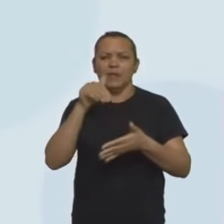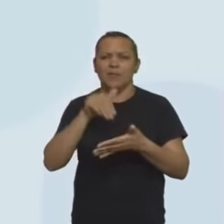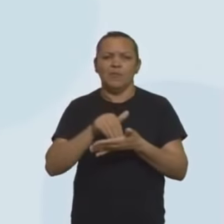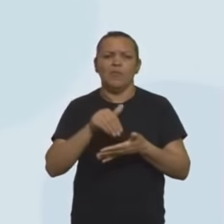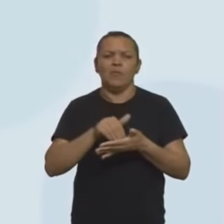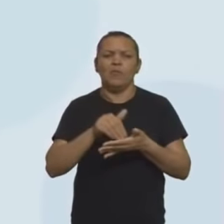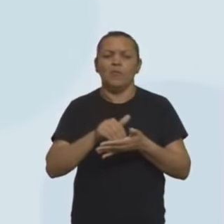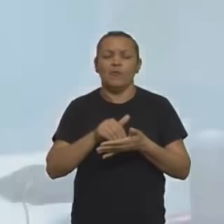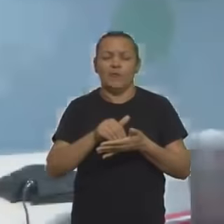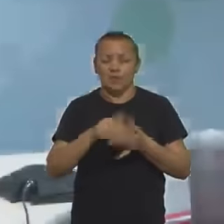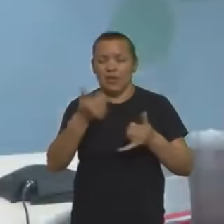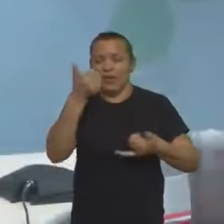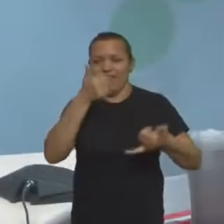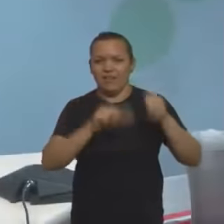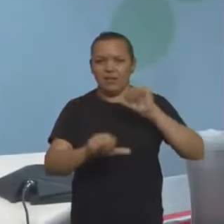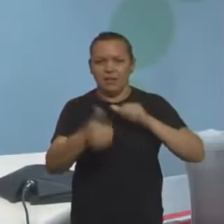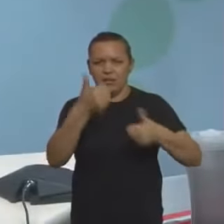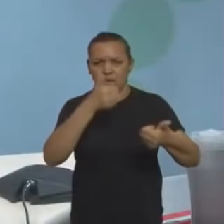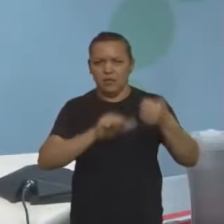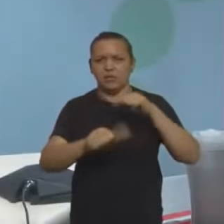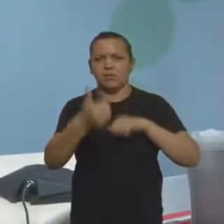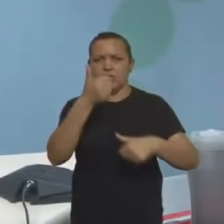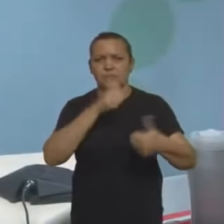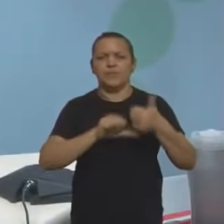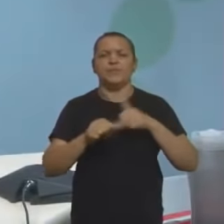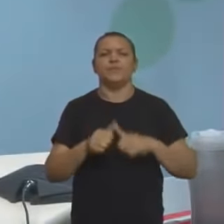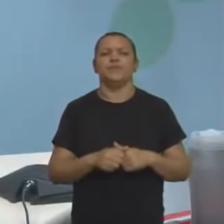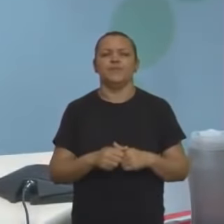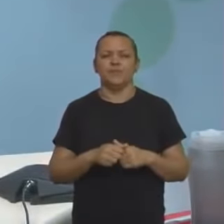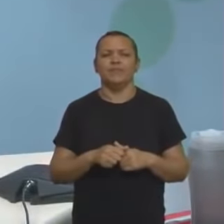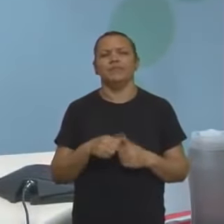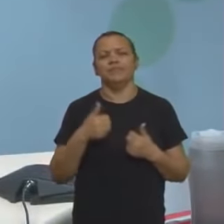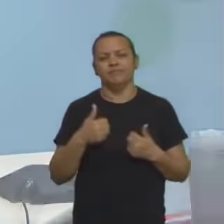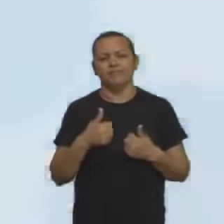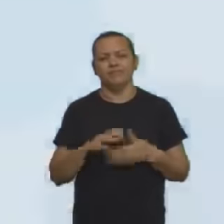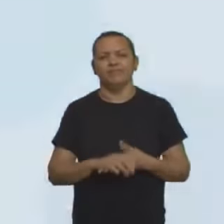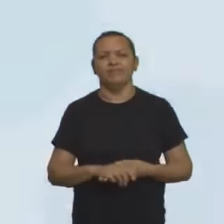que é a avaliação. Passei aqui.